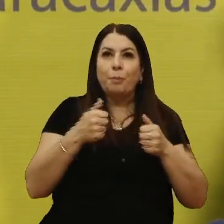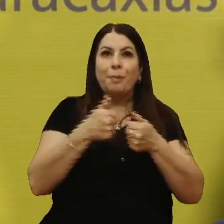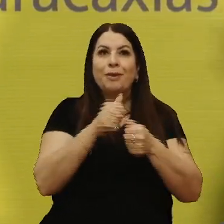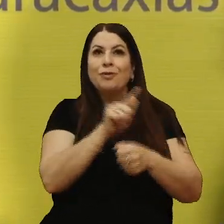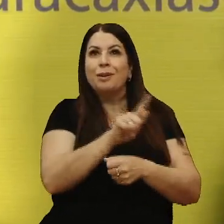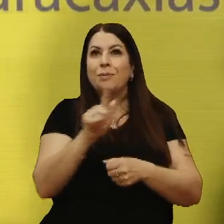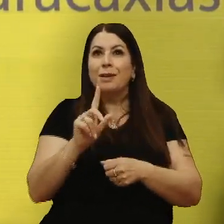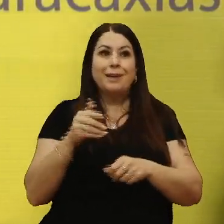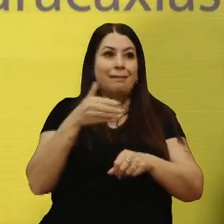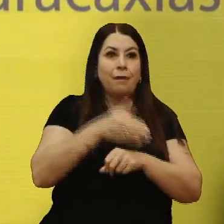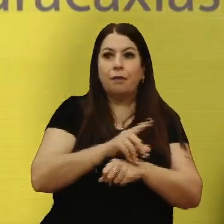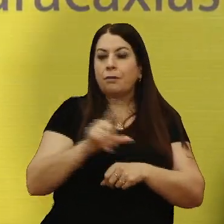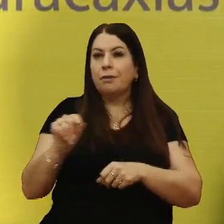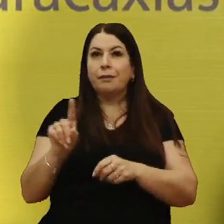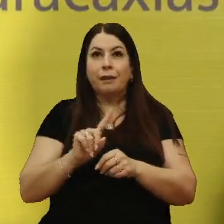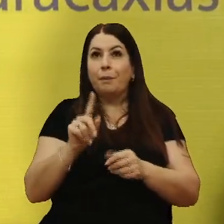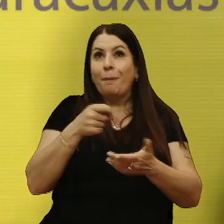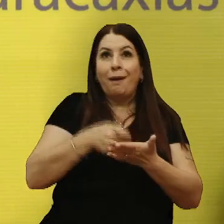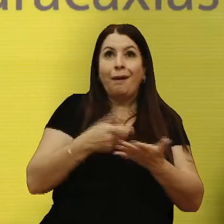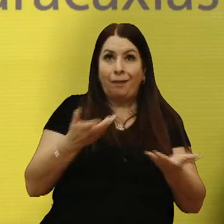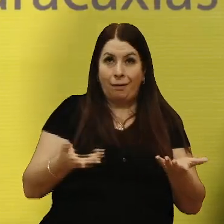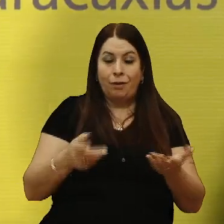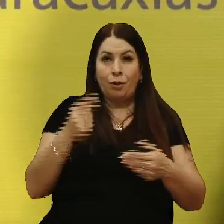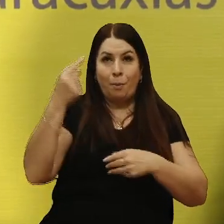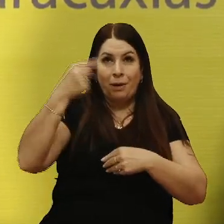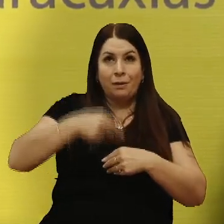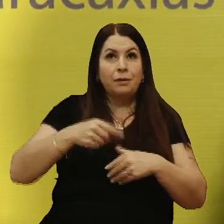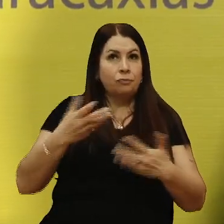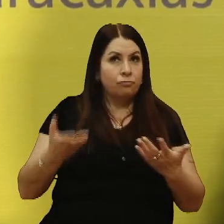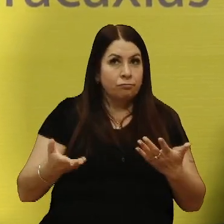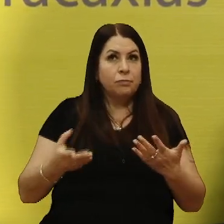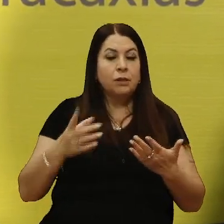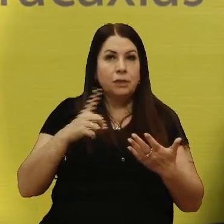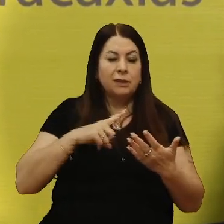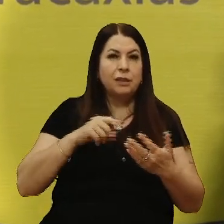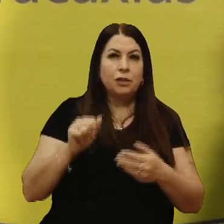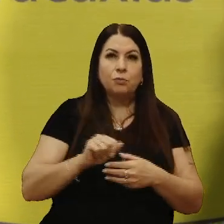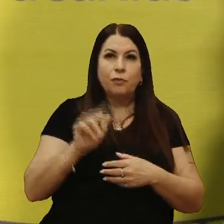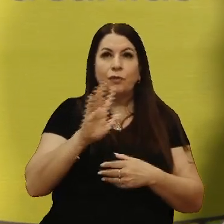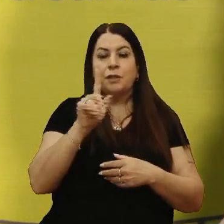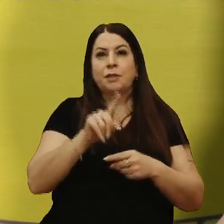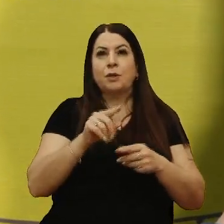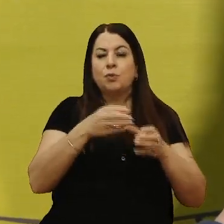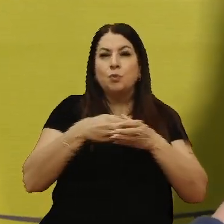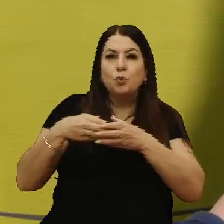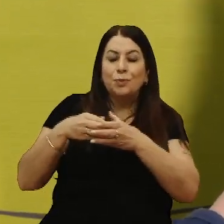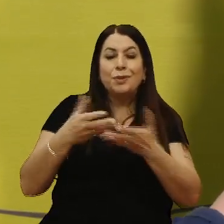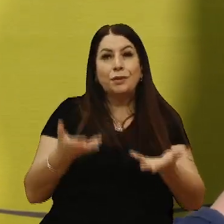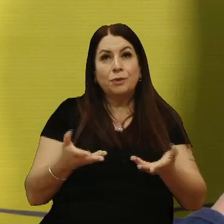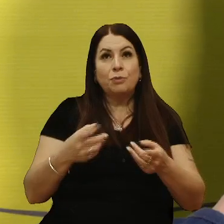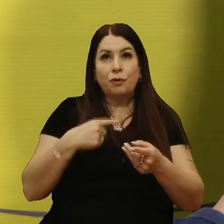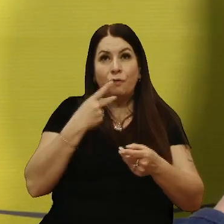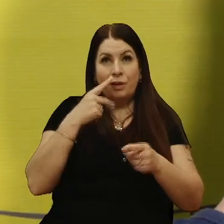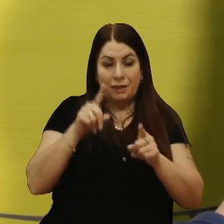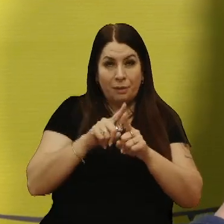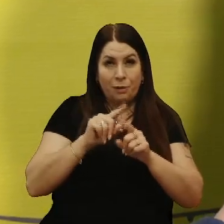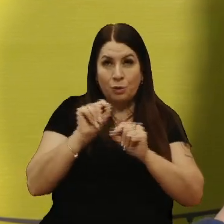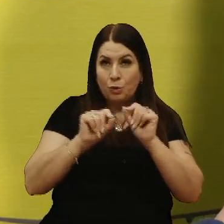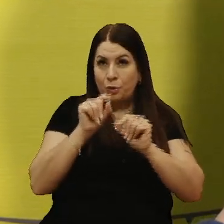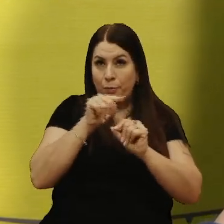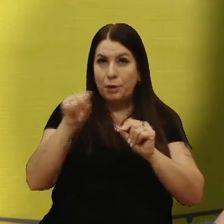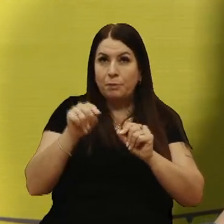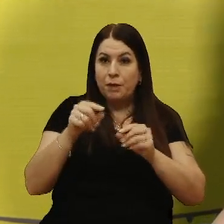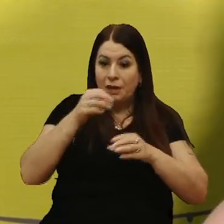Agora ninguém entra e ninguém sai sem pagar o pedágio, gente que, né, tem uma valorização, a questão do turismo, né? E eu falei também sobre a questão